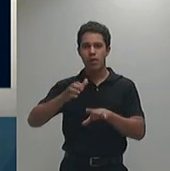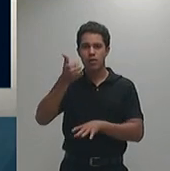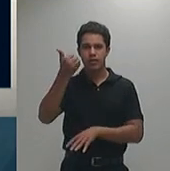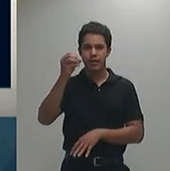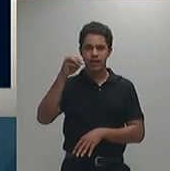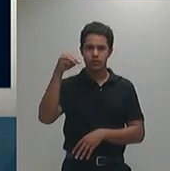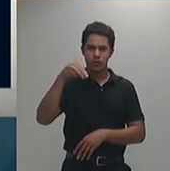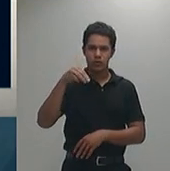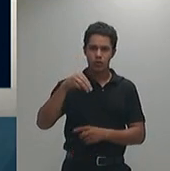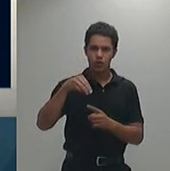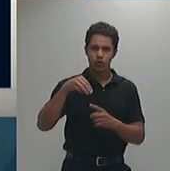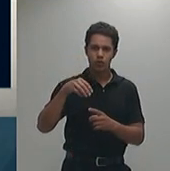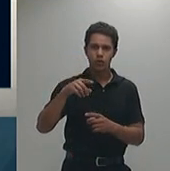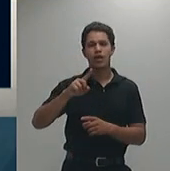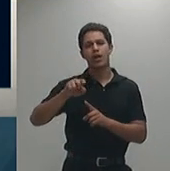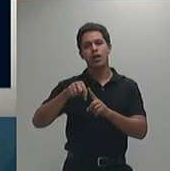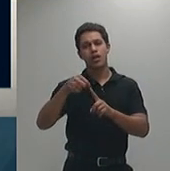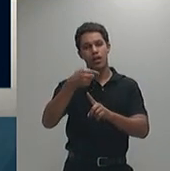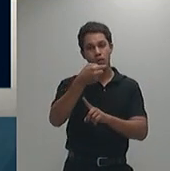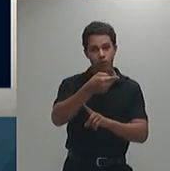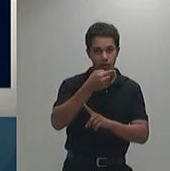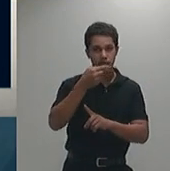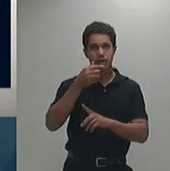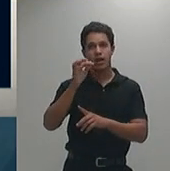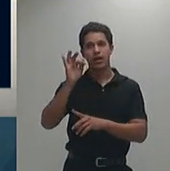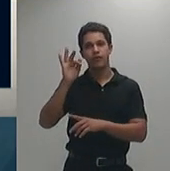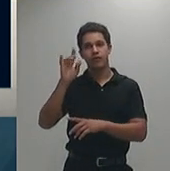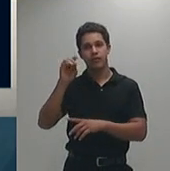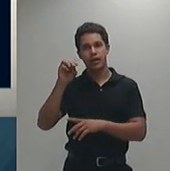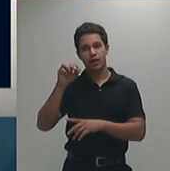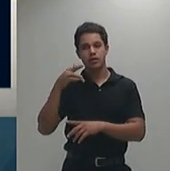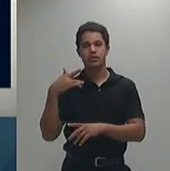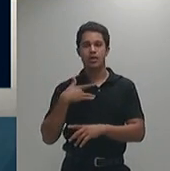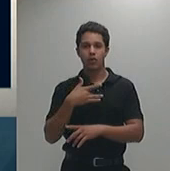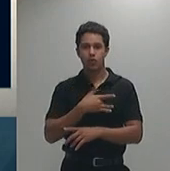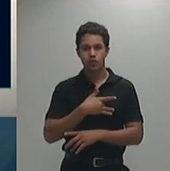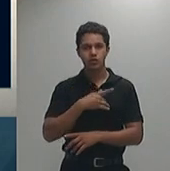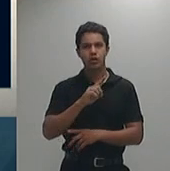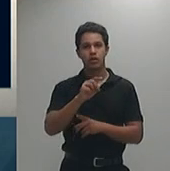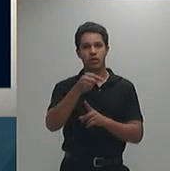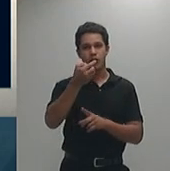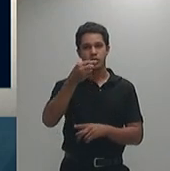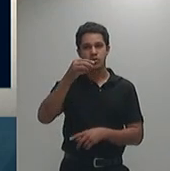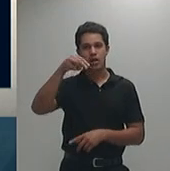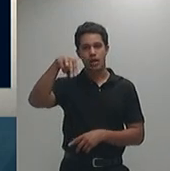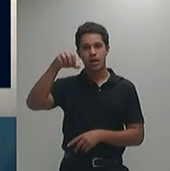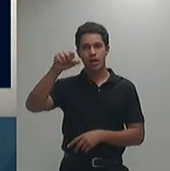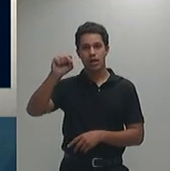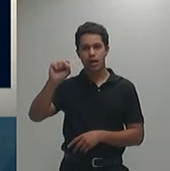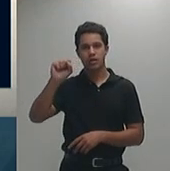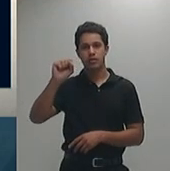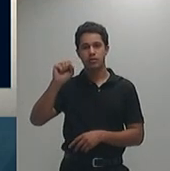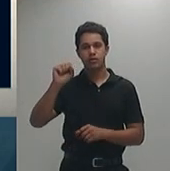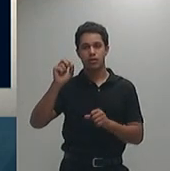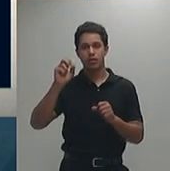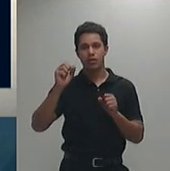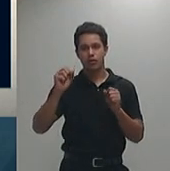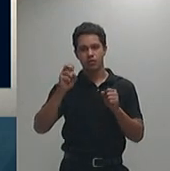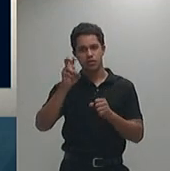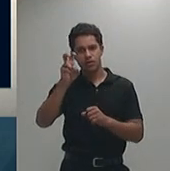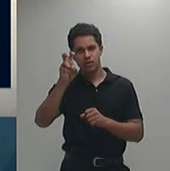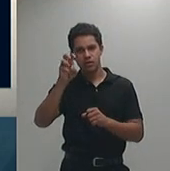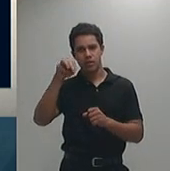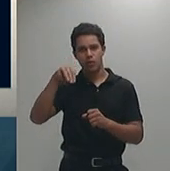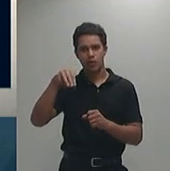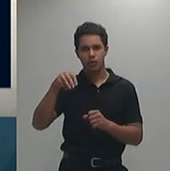em seguida apenas saúde e a NS e pode ser por cinco minutos os prazos para